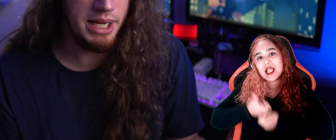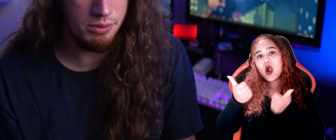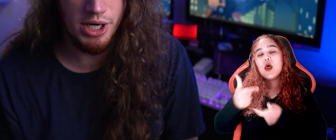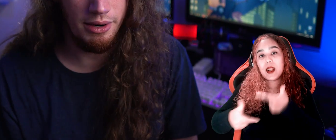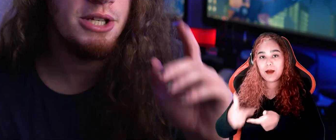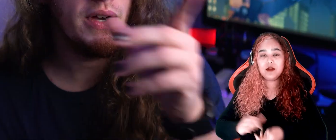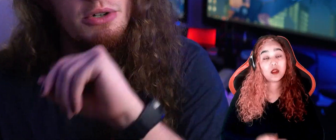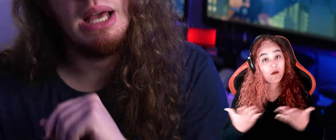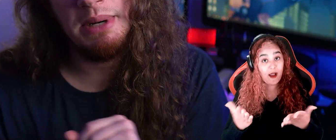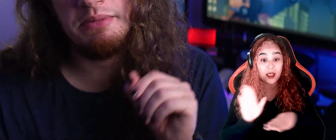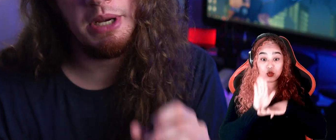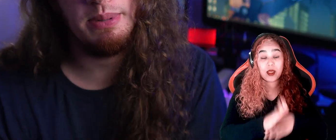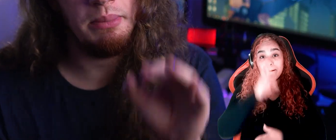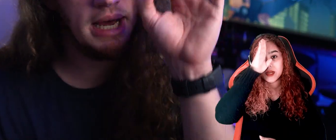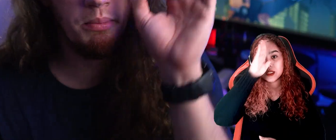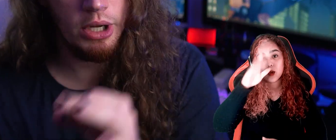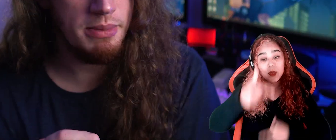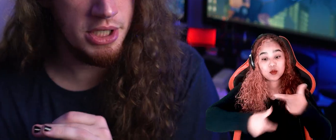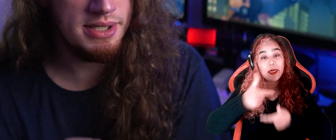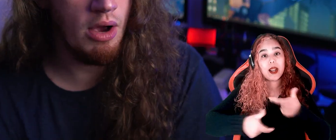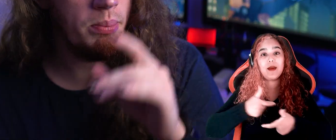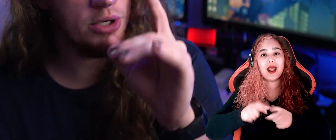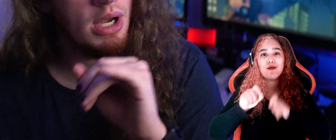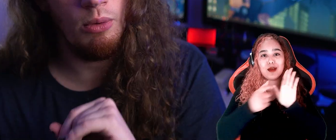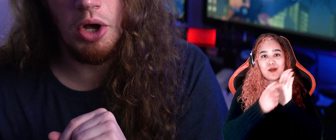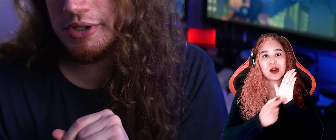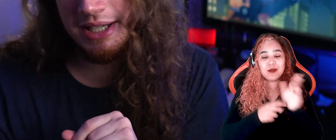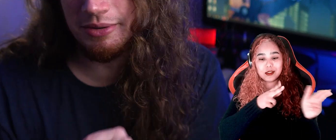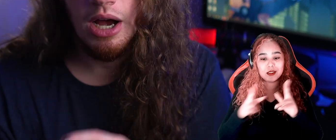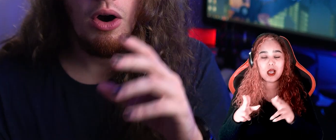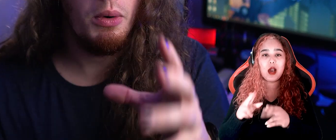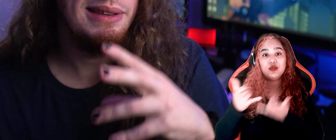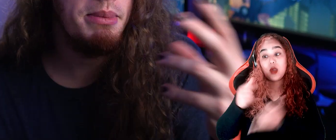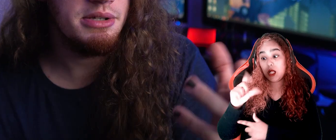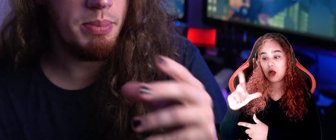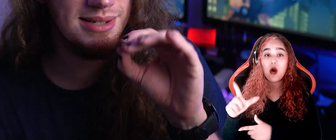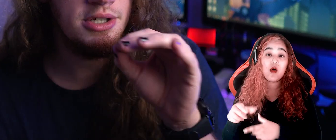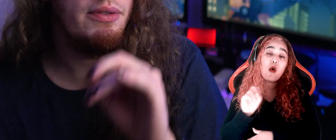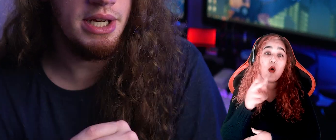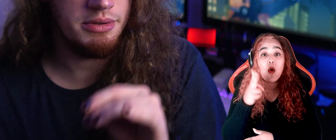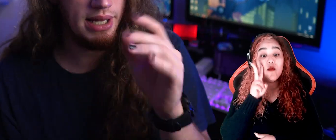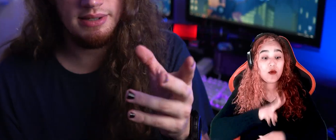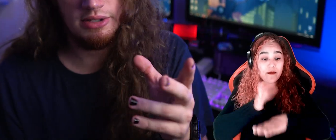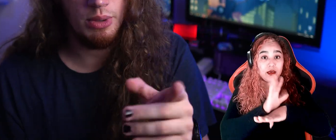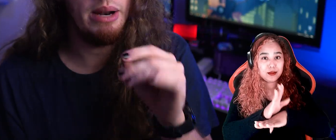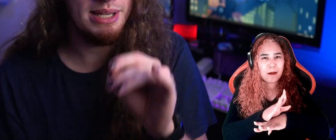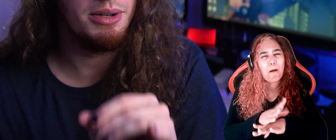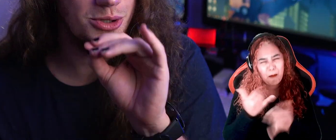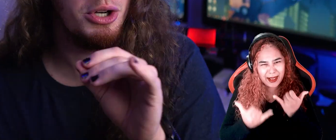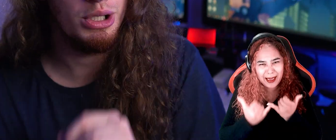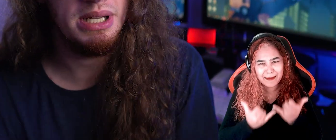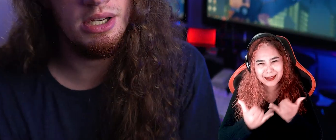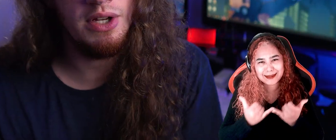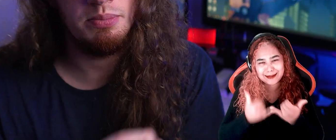mais desempenho no geral. Isso vai te ajudar principalmente para trabalhar com programas de edição, para jogar um LOLzinho ou até mesmo para assistir vídeos. Parece que é zoeira,